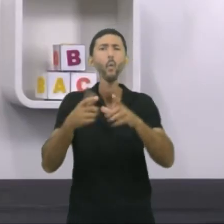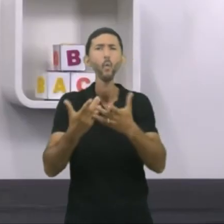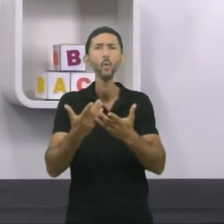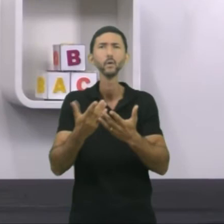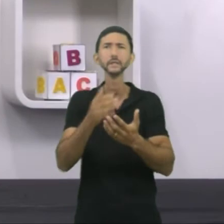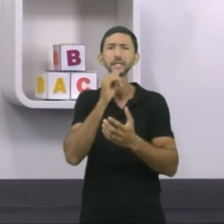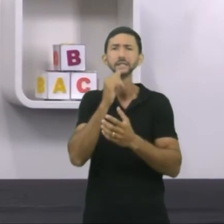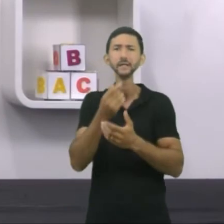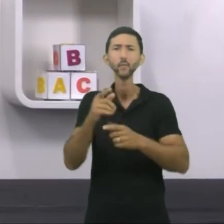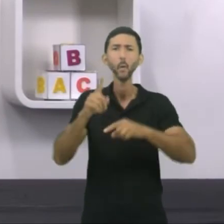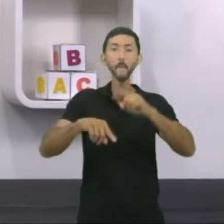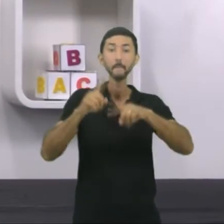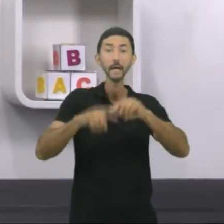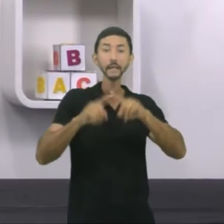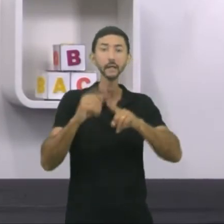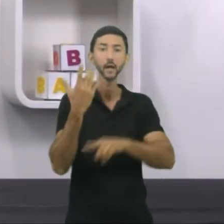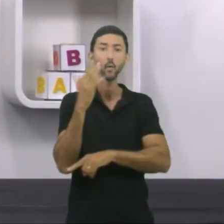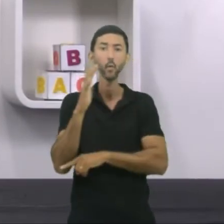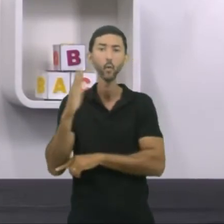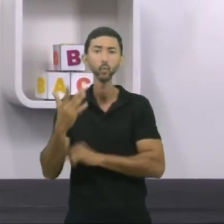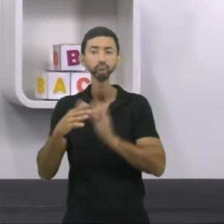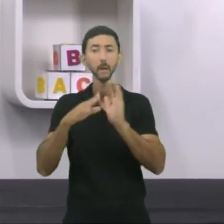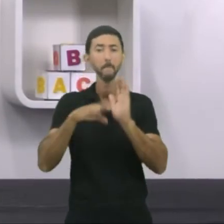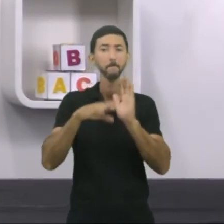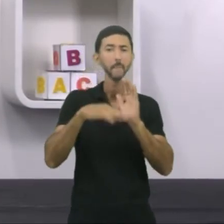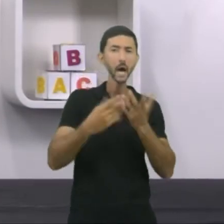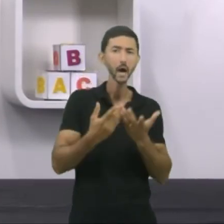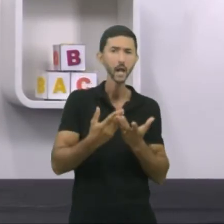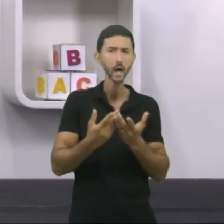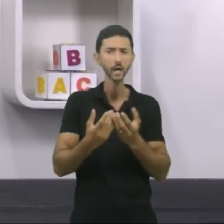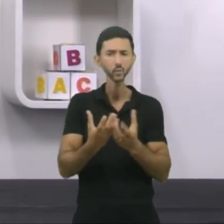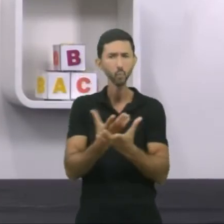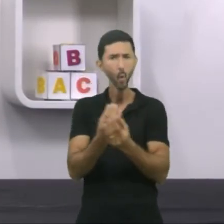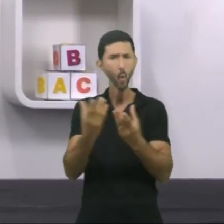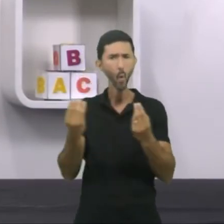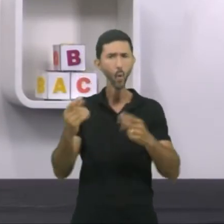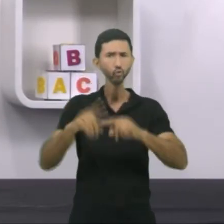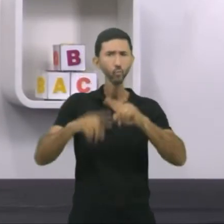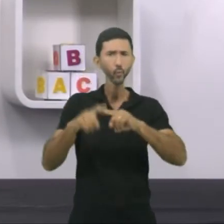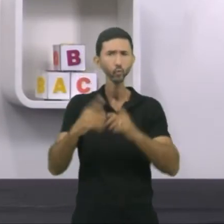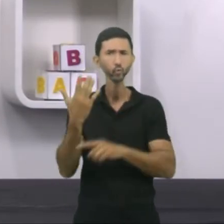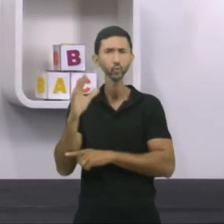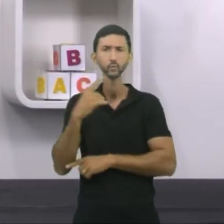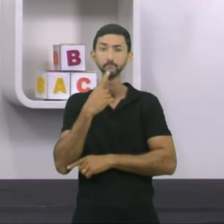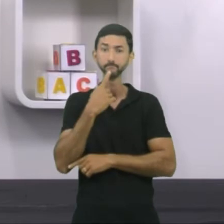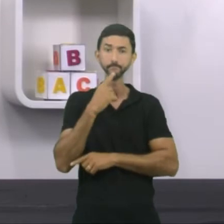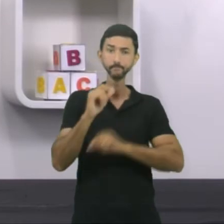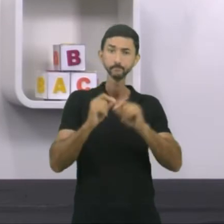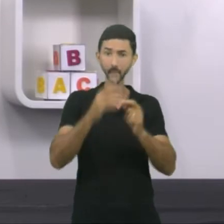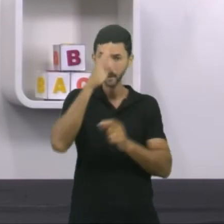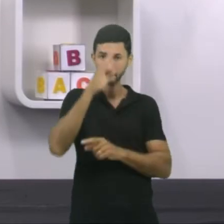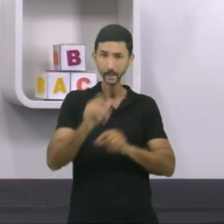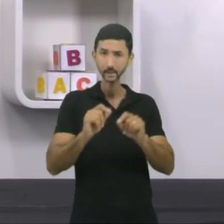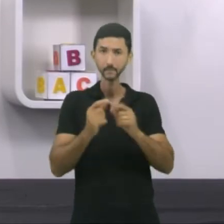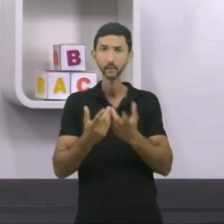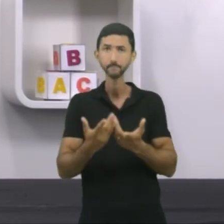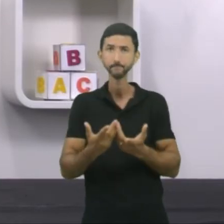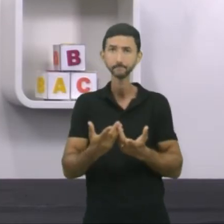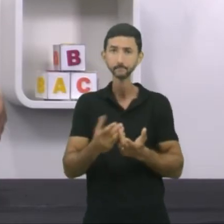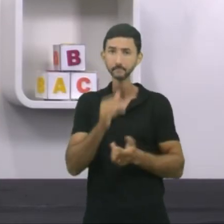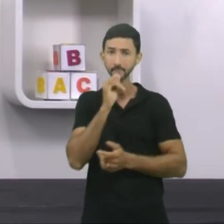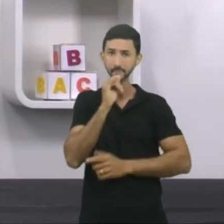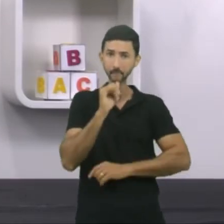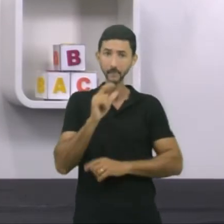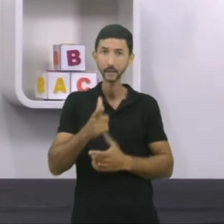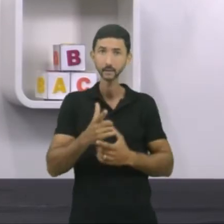ter recursos naturais mais baratos e em abundância? E o principal, se eu